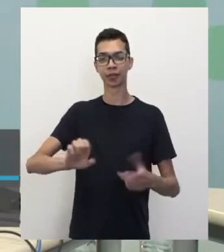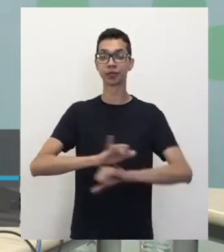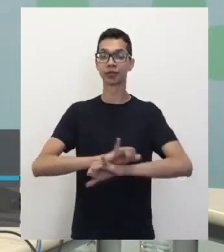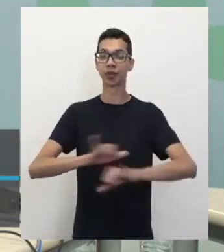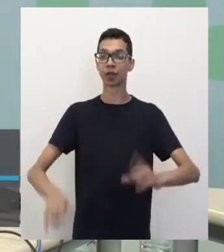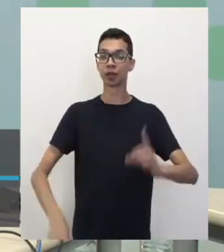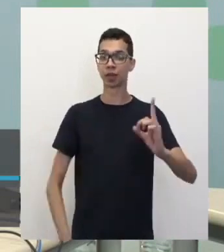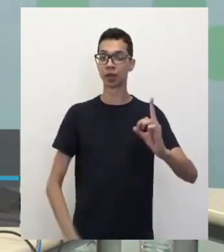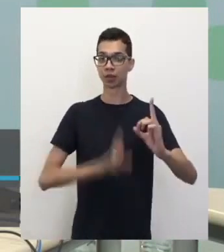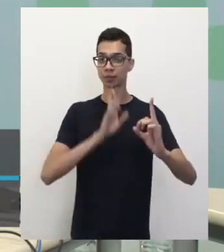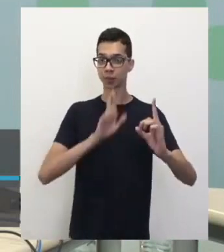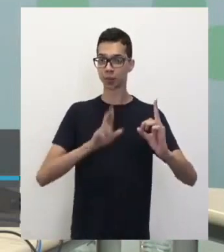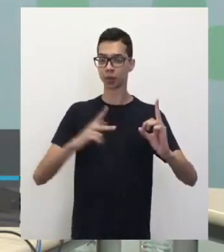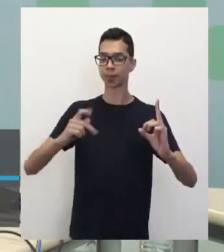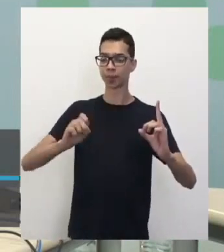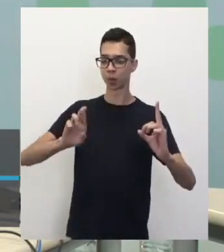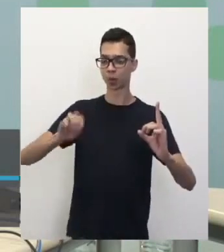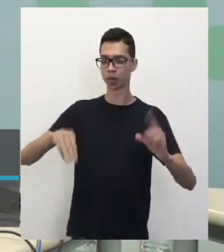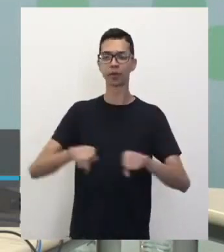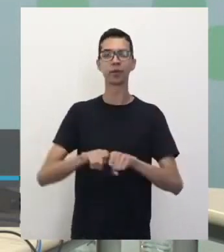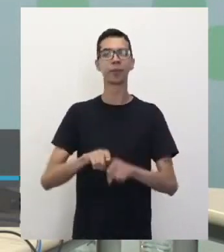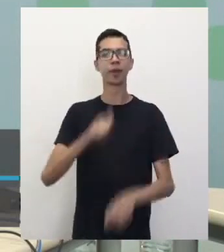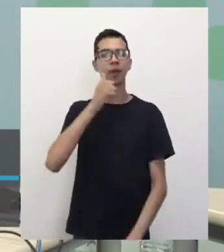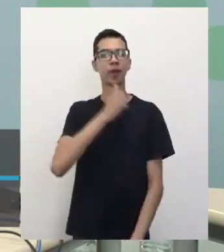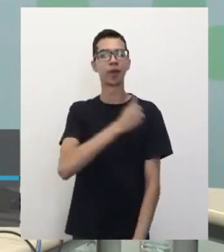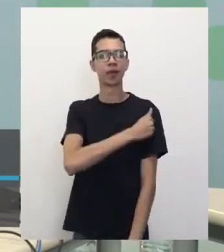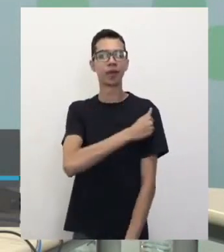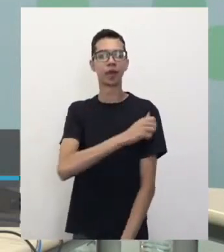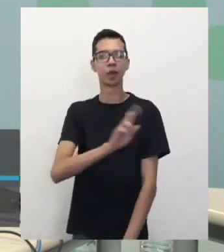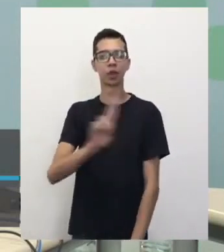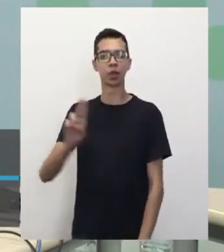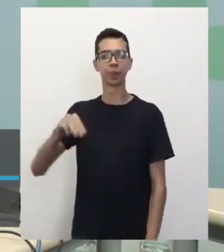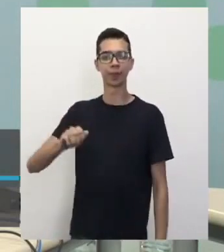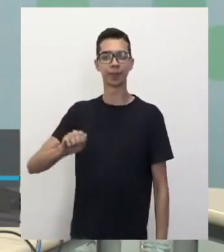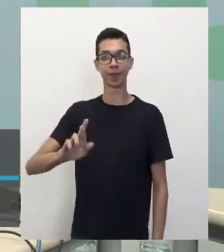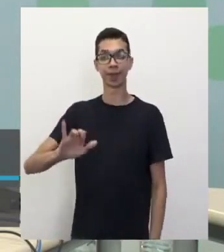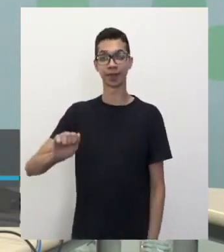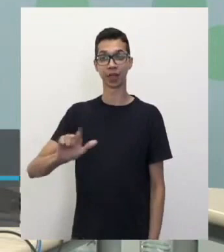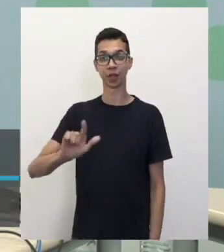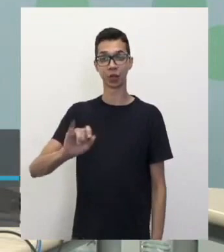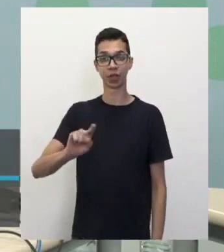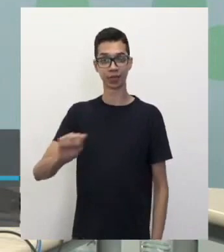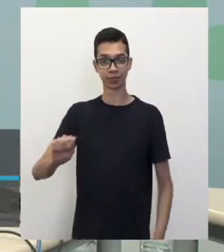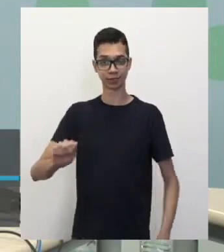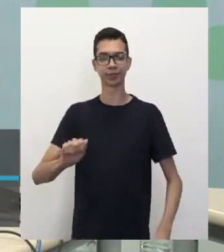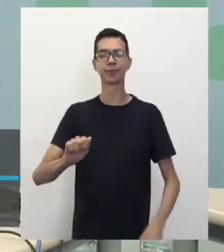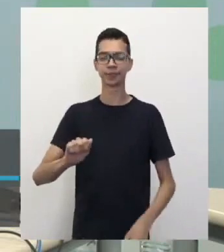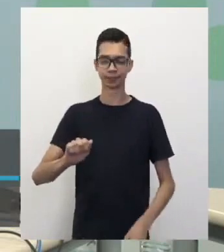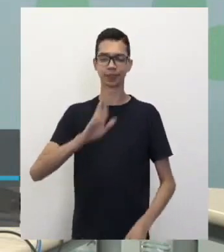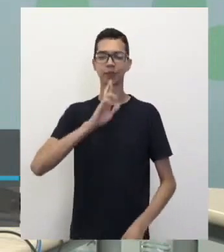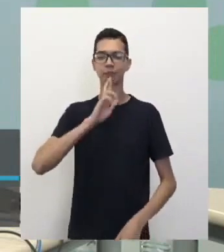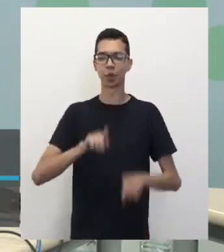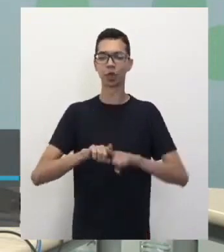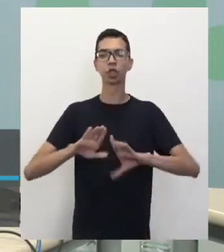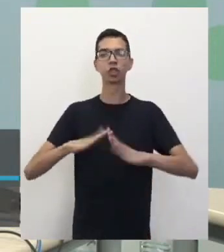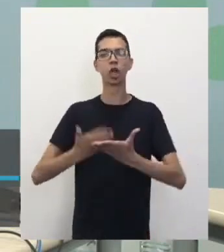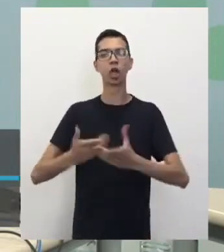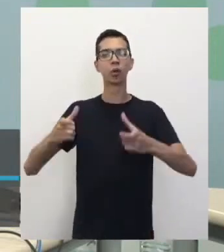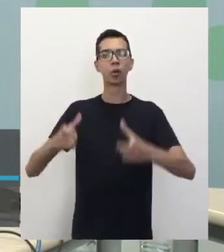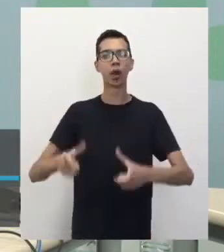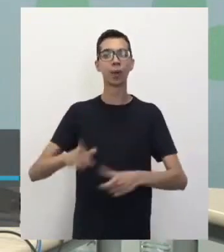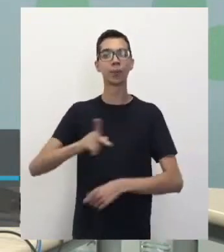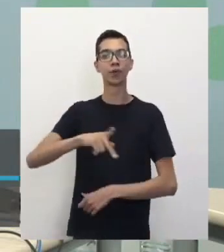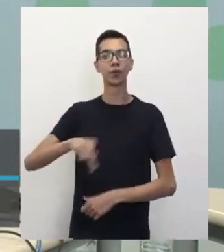D. A aluna Maria Luísa respondeu porém, da Pro Ana Paula, da escola Professor